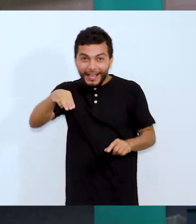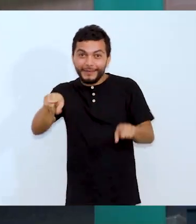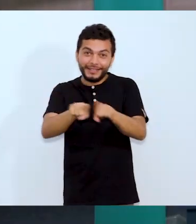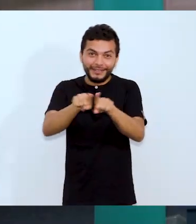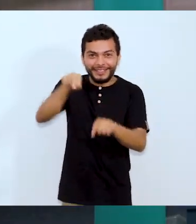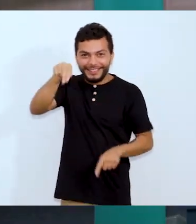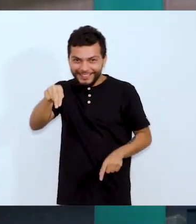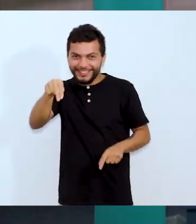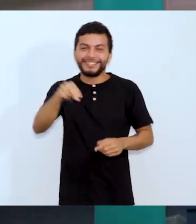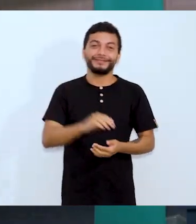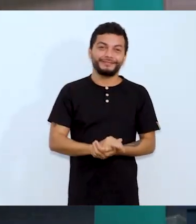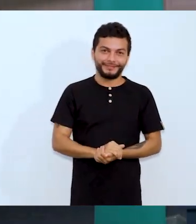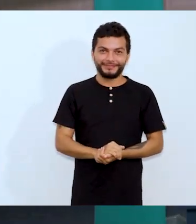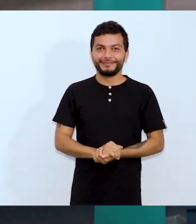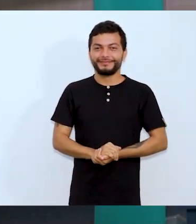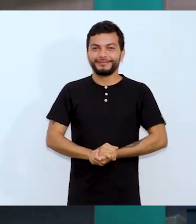Vamos lá?